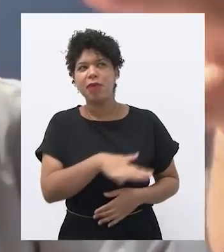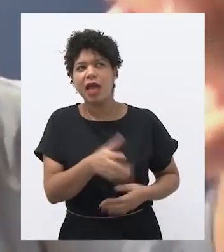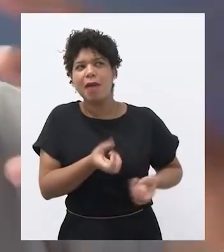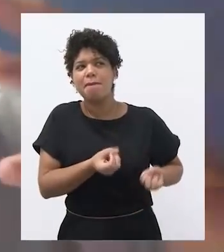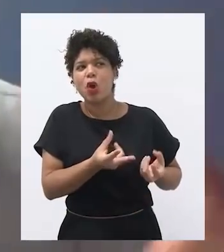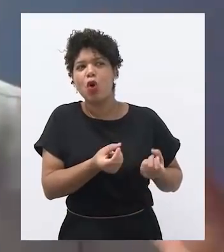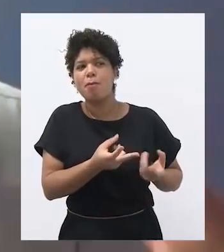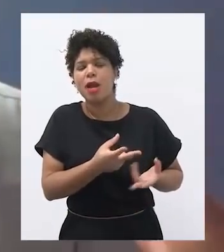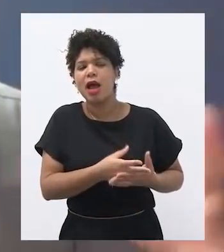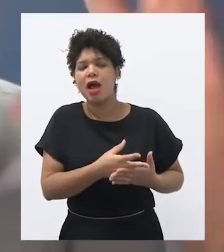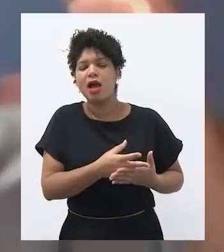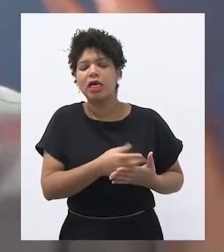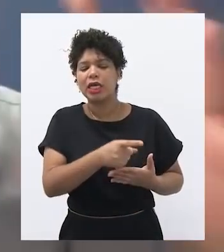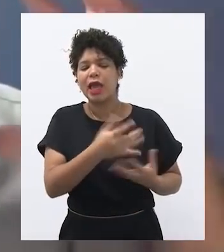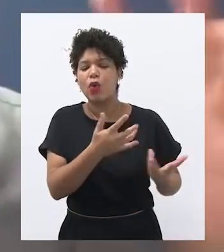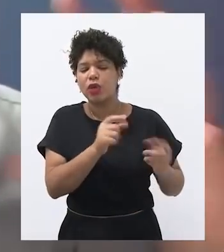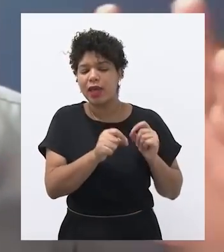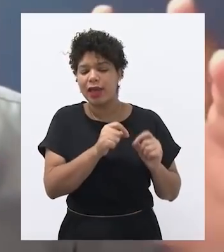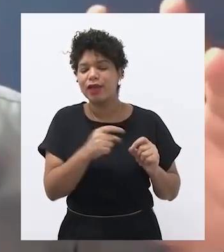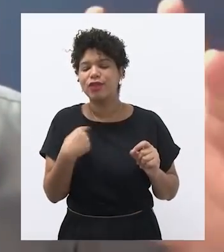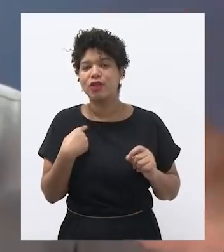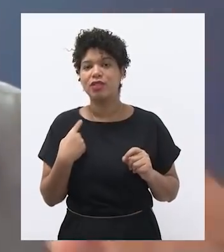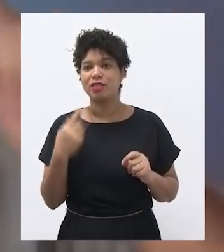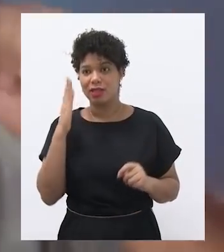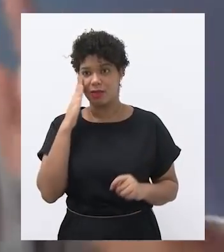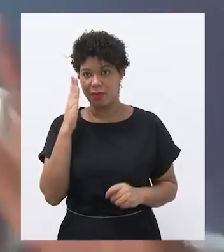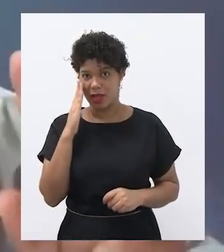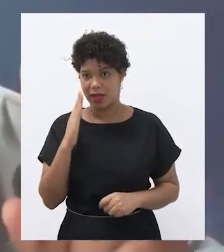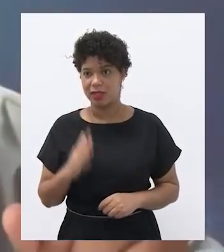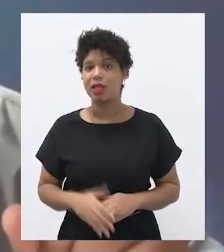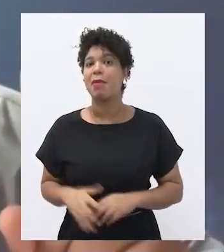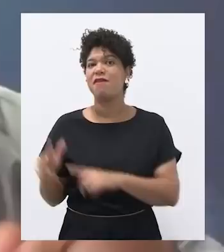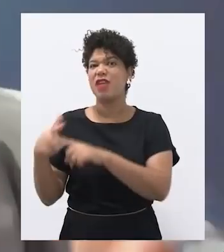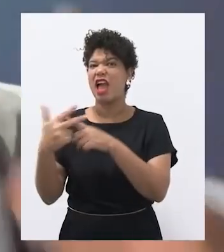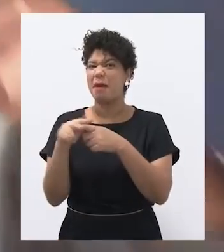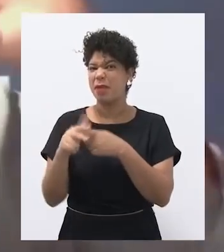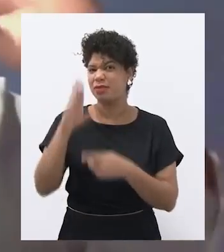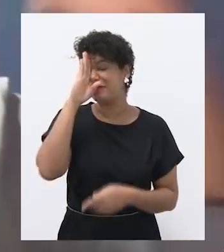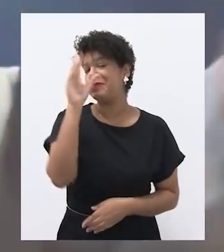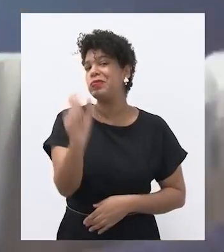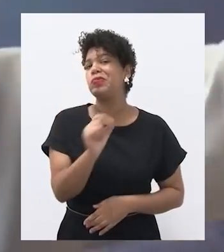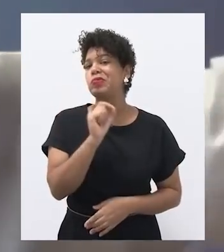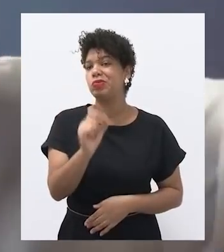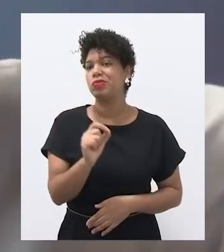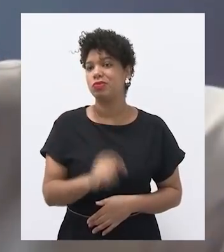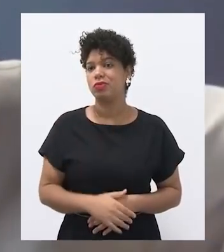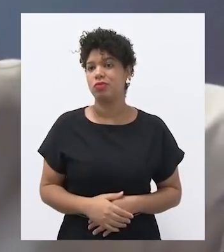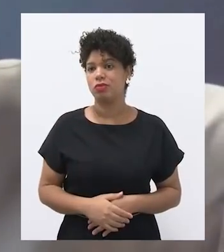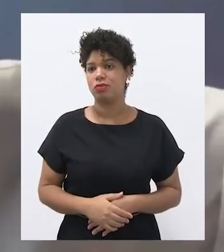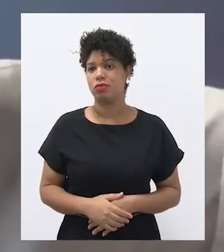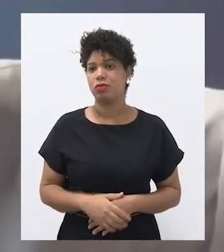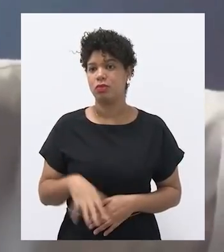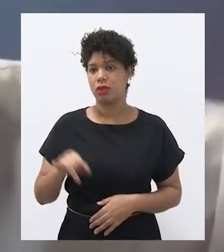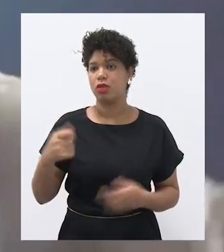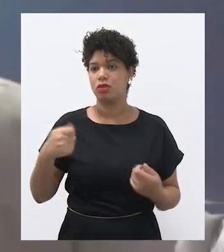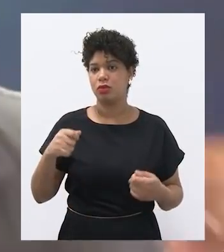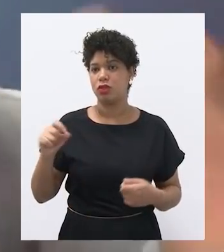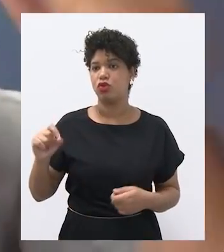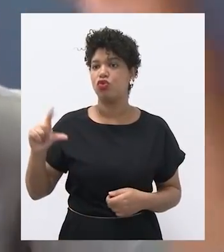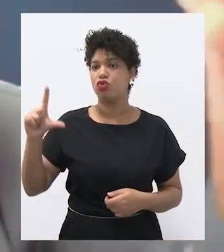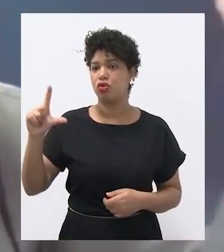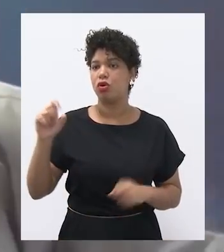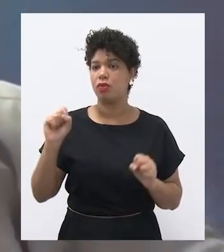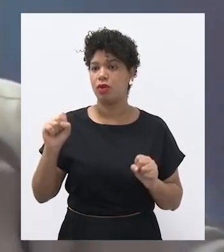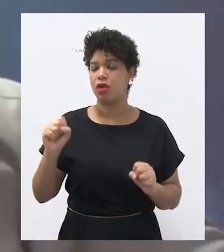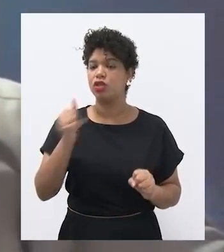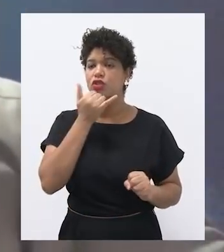reúne o que é tecnologia, ou seja, o que é recurso, o que é ferramenta, e pode aumentar se precisar, Wilson. Eu estou